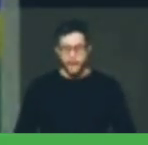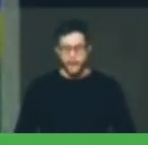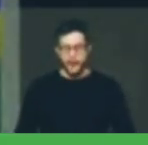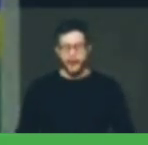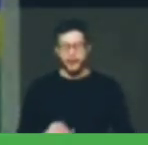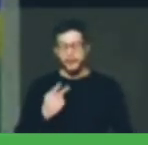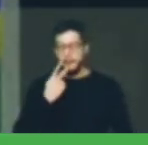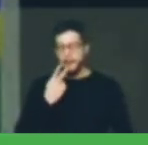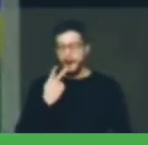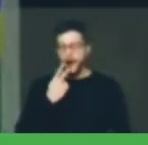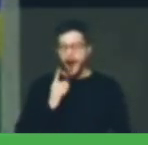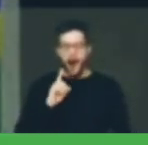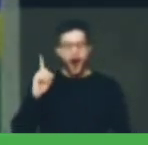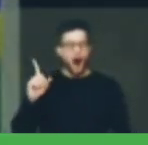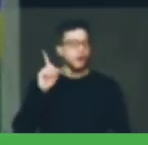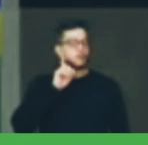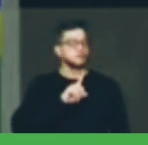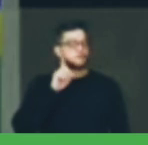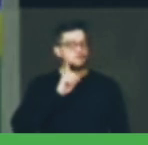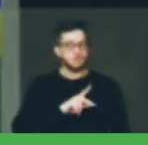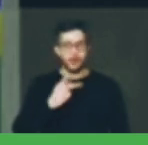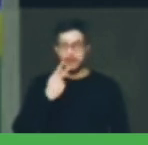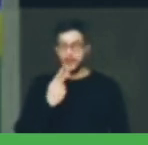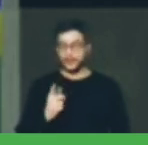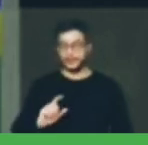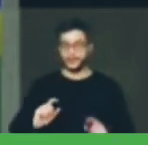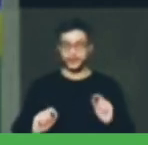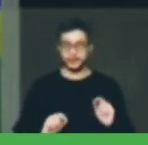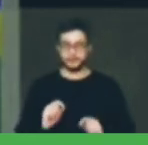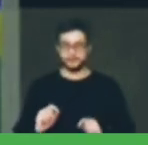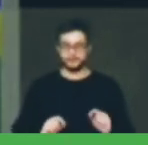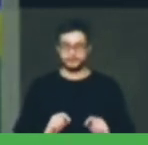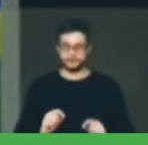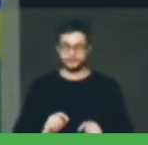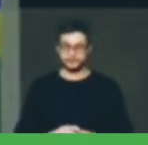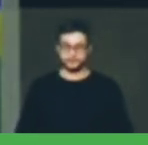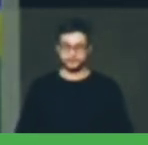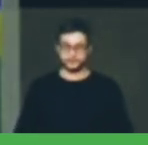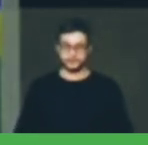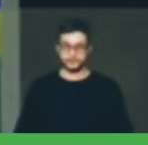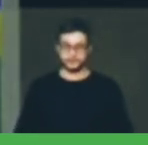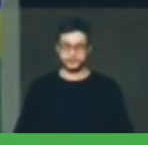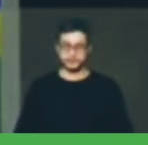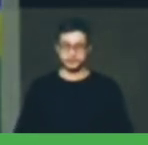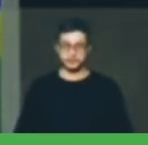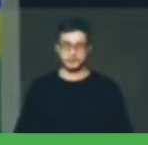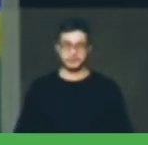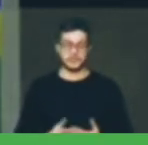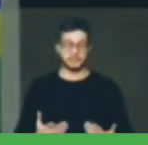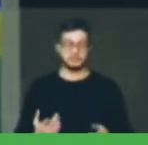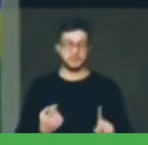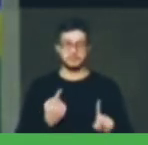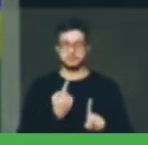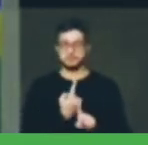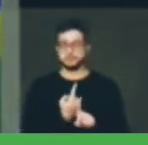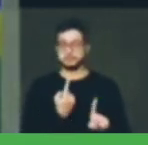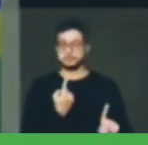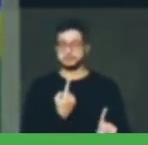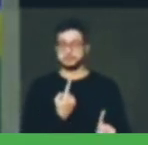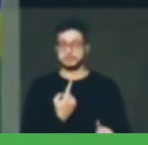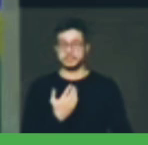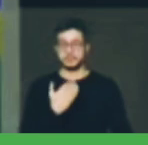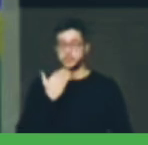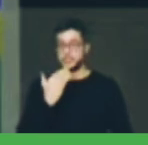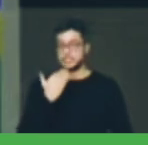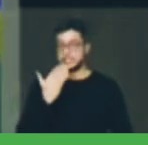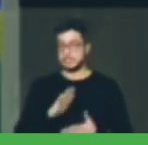dos Estados Unidos, Antônio Fauci, que o distanciamento social era para